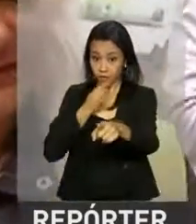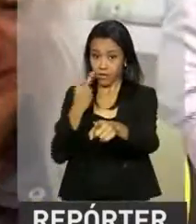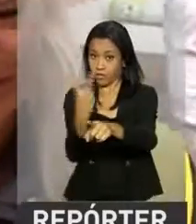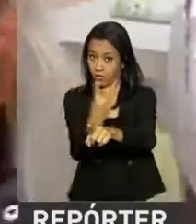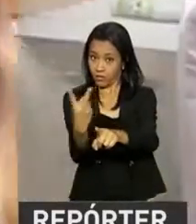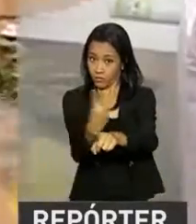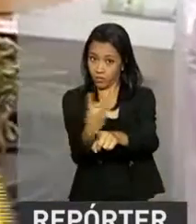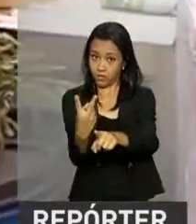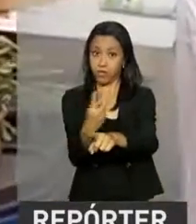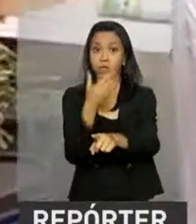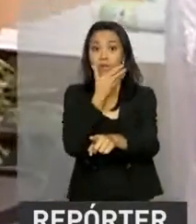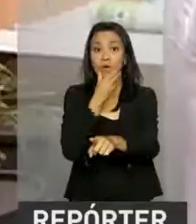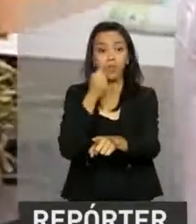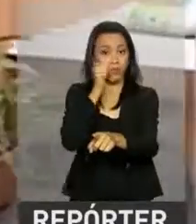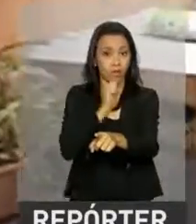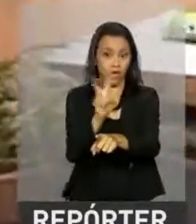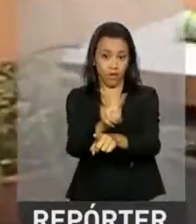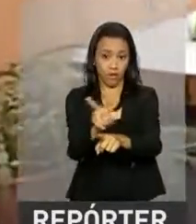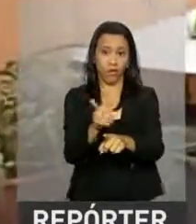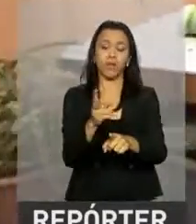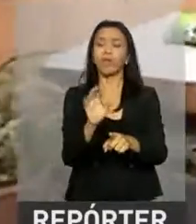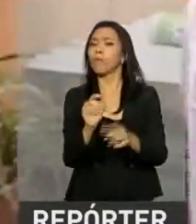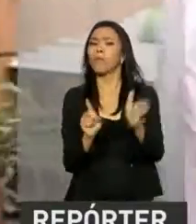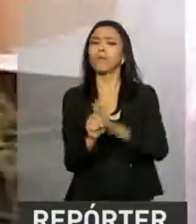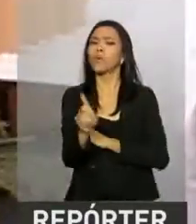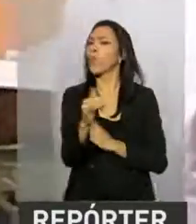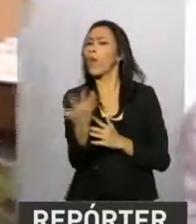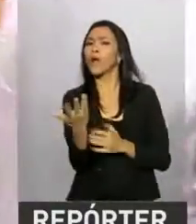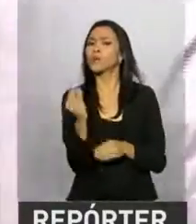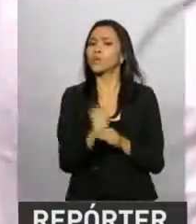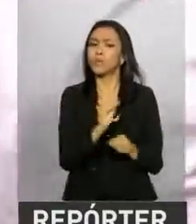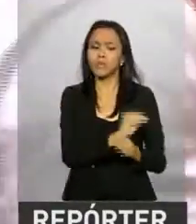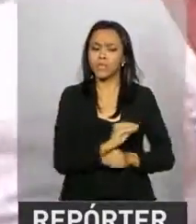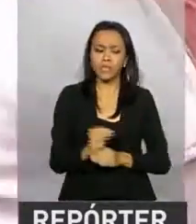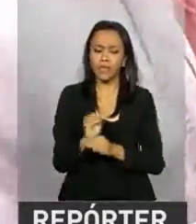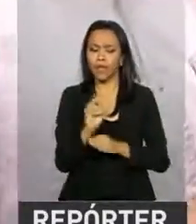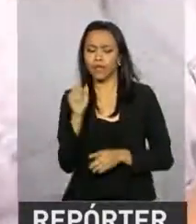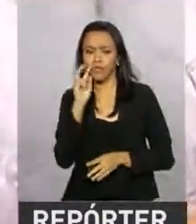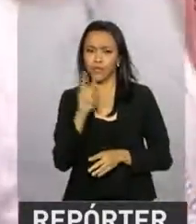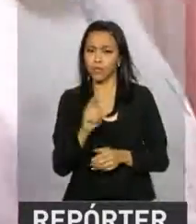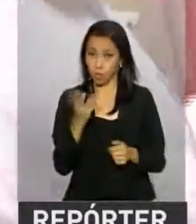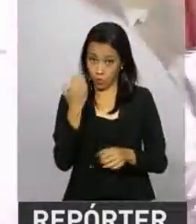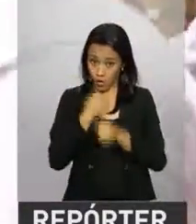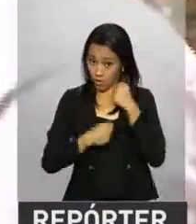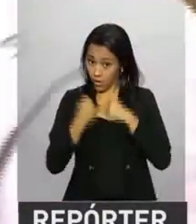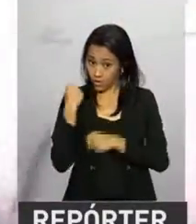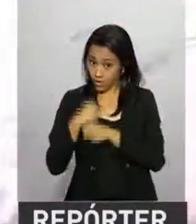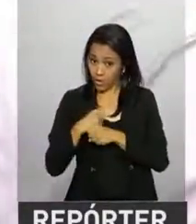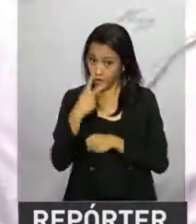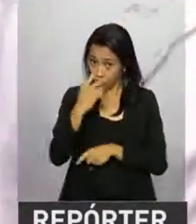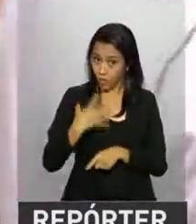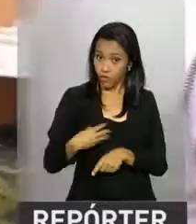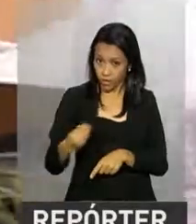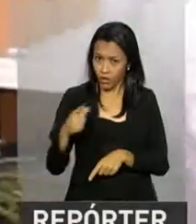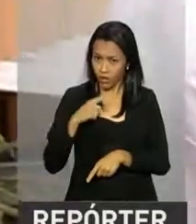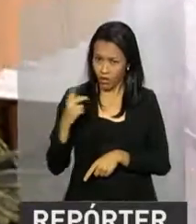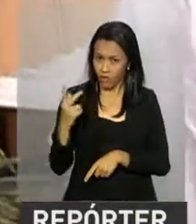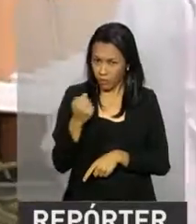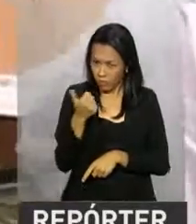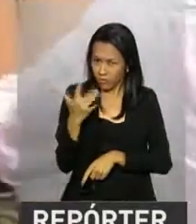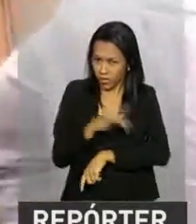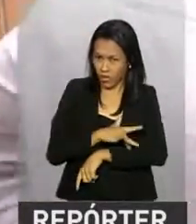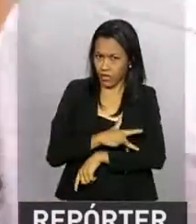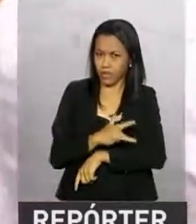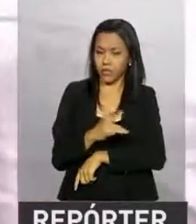José, que vão falar com a gente agora. Quais são os principais cuidados que vocês buscam ter, né? Inclusive, ano passado, a filha de vocês teve suspeita de dengue,